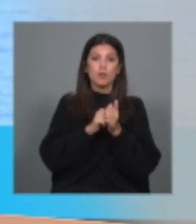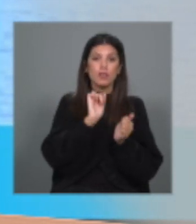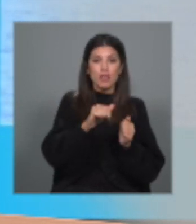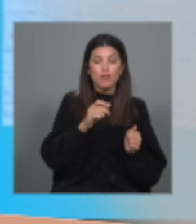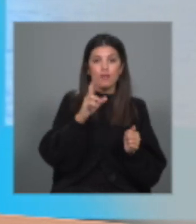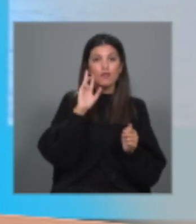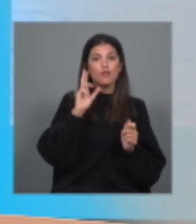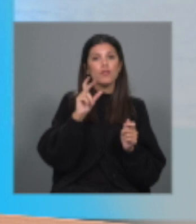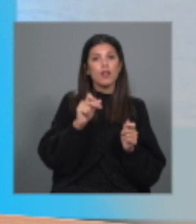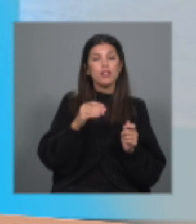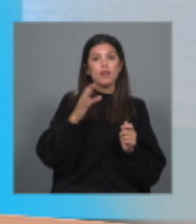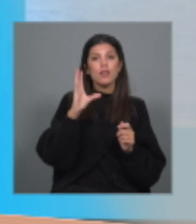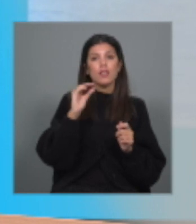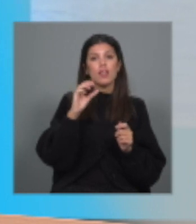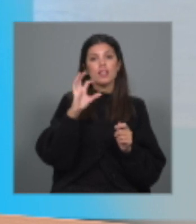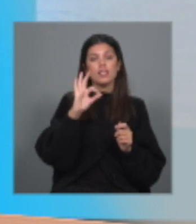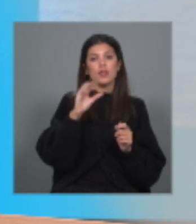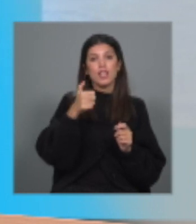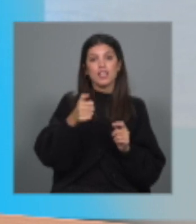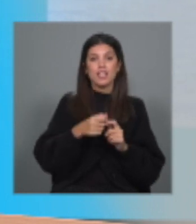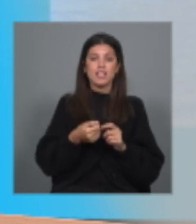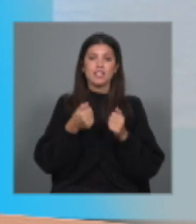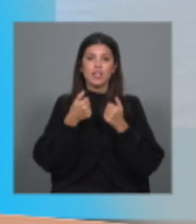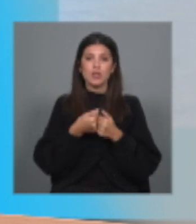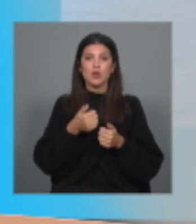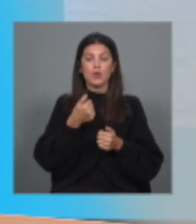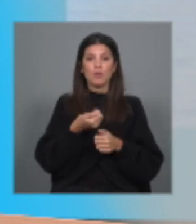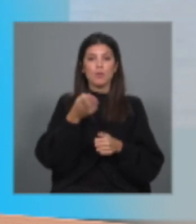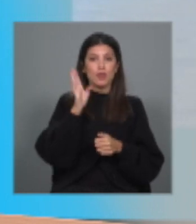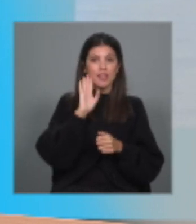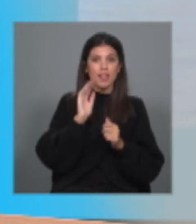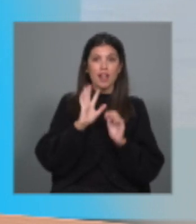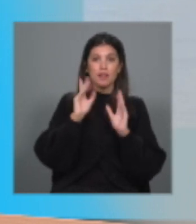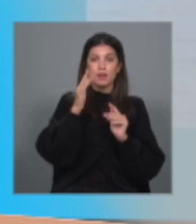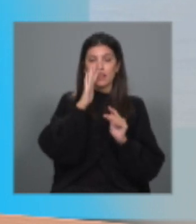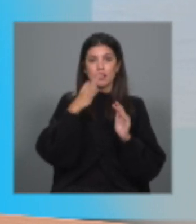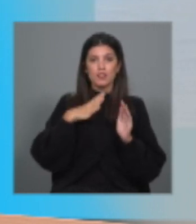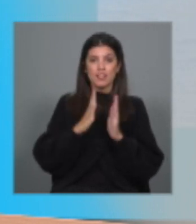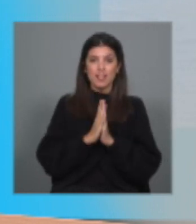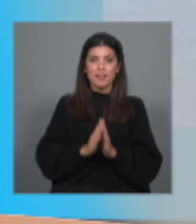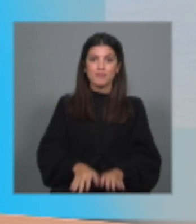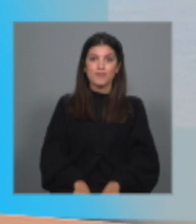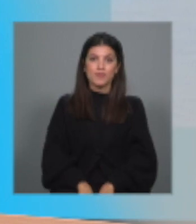1, quando forem 22h45. Desejo-lhe uma ótima tarde e até amanhã, se Deus quiser.